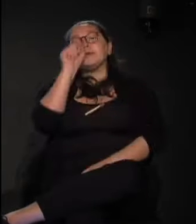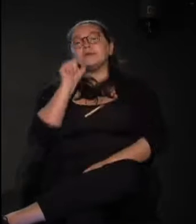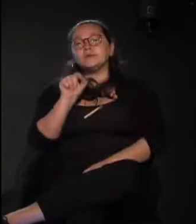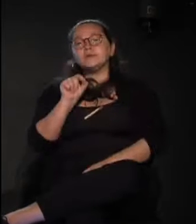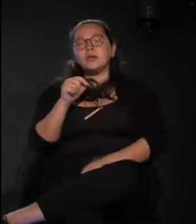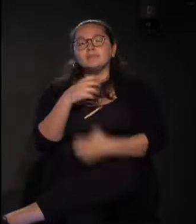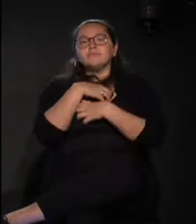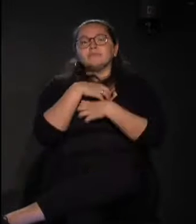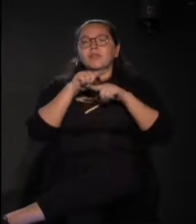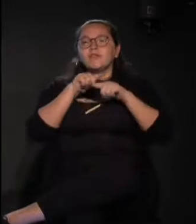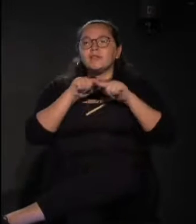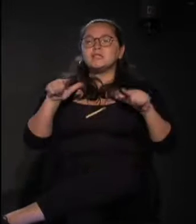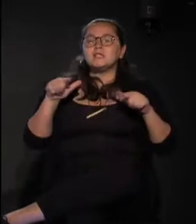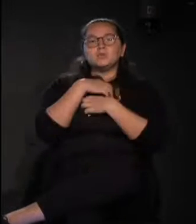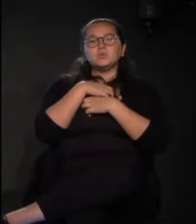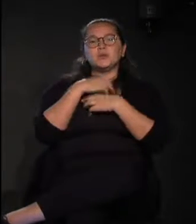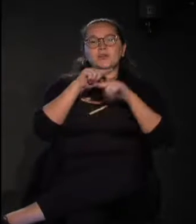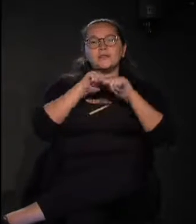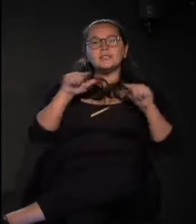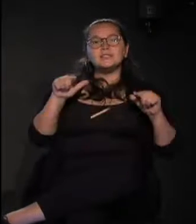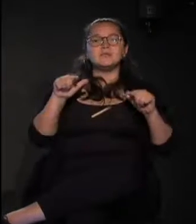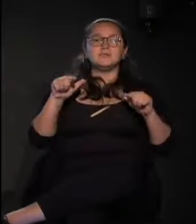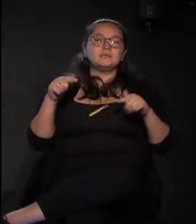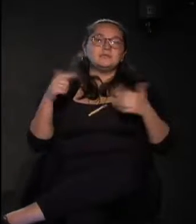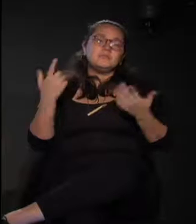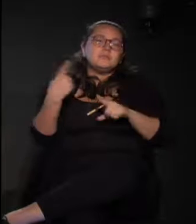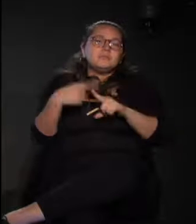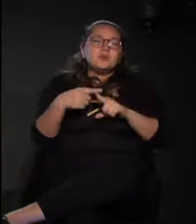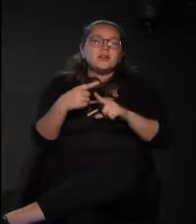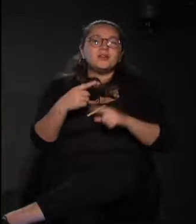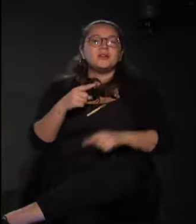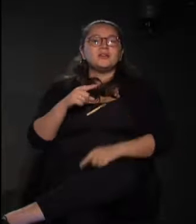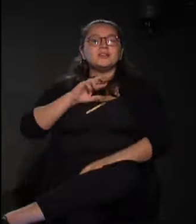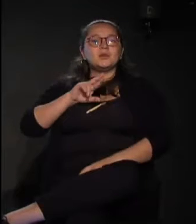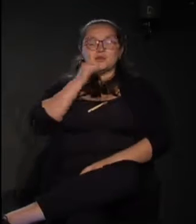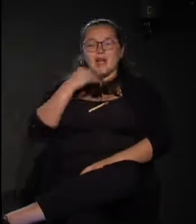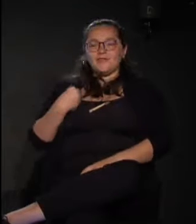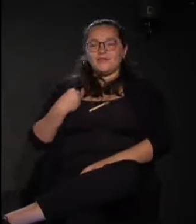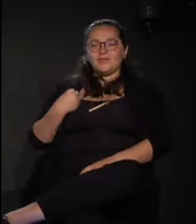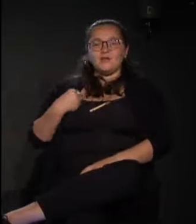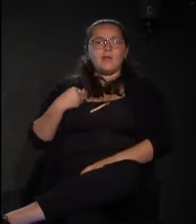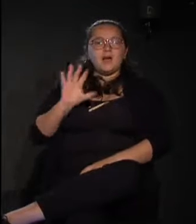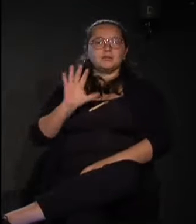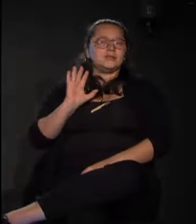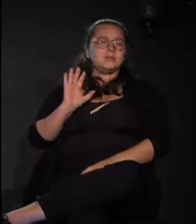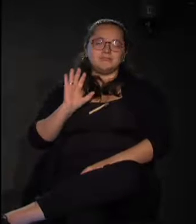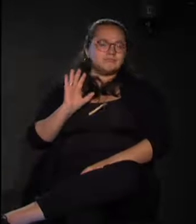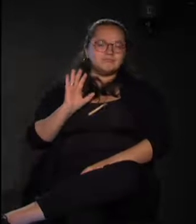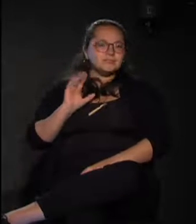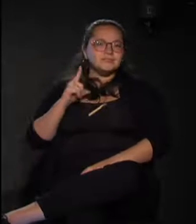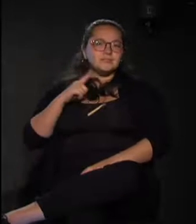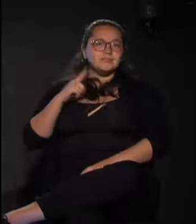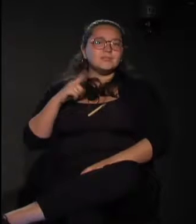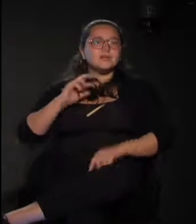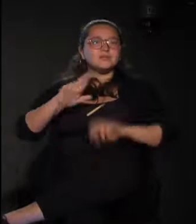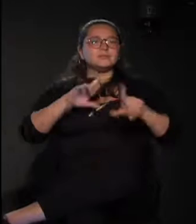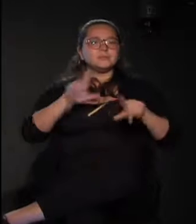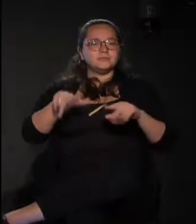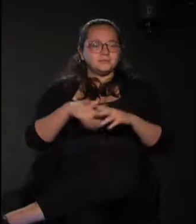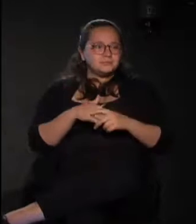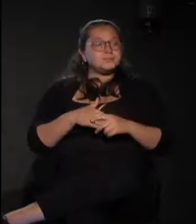não é uma uma espécie de motor que sai junto pra vida bom é este basicamente o